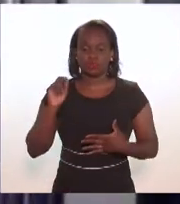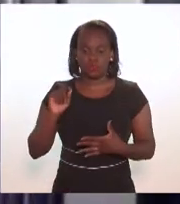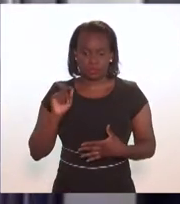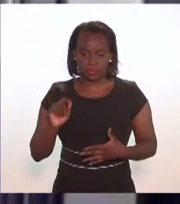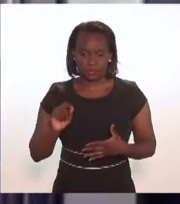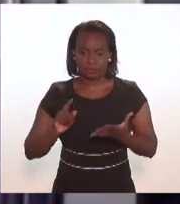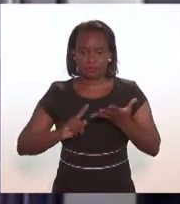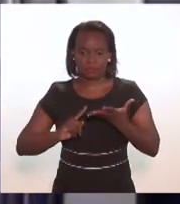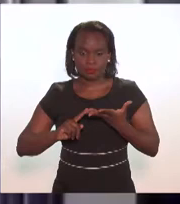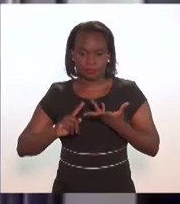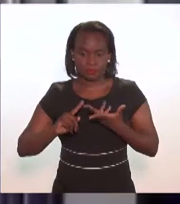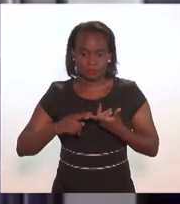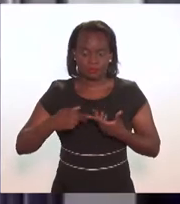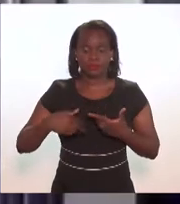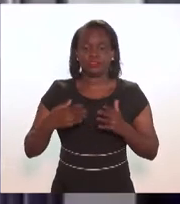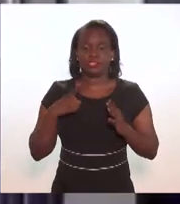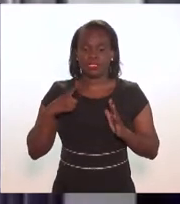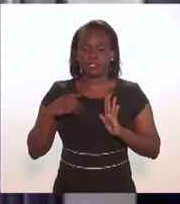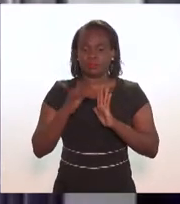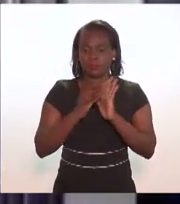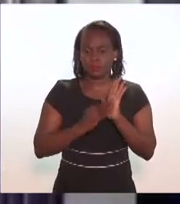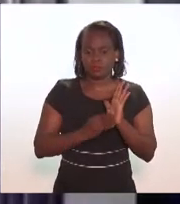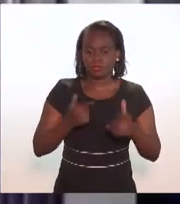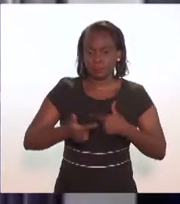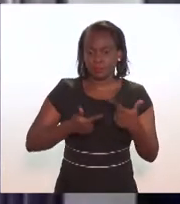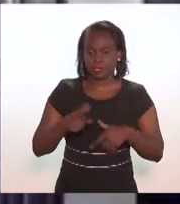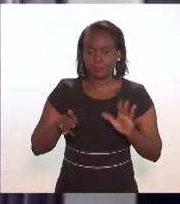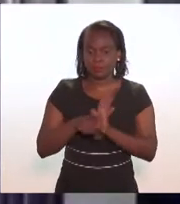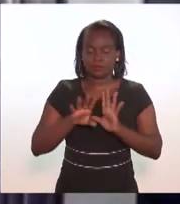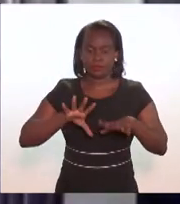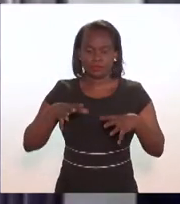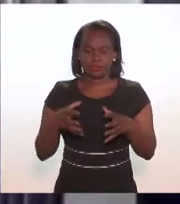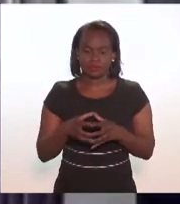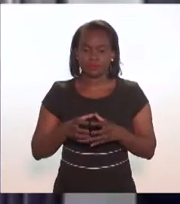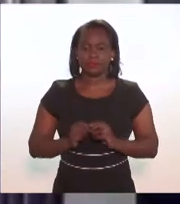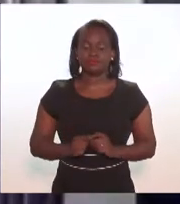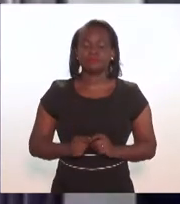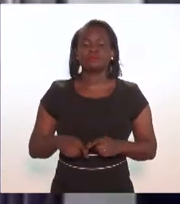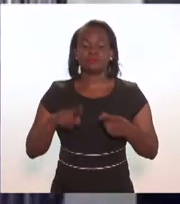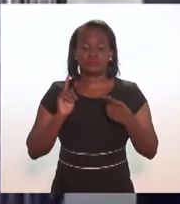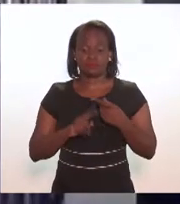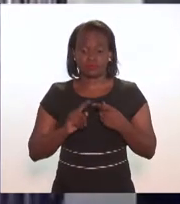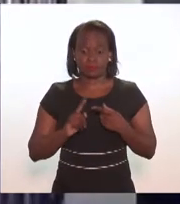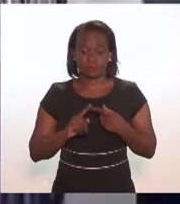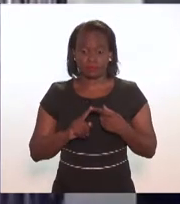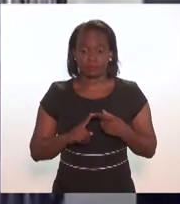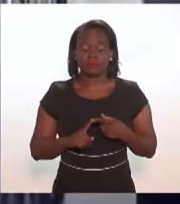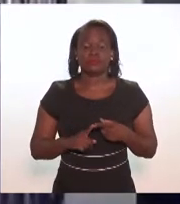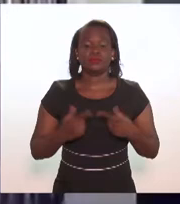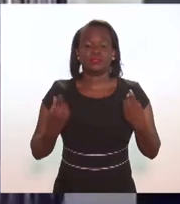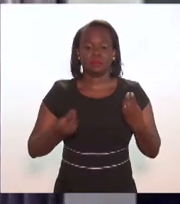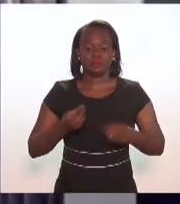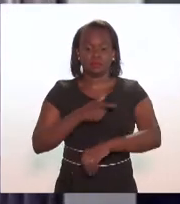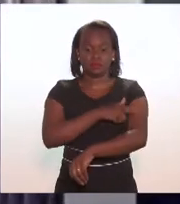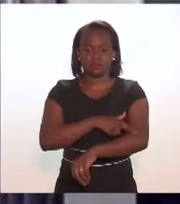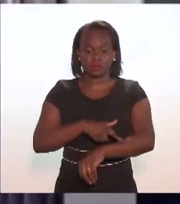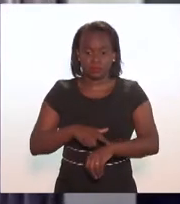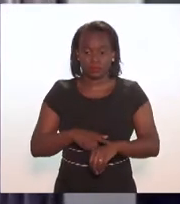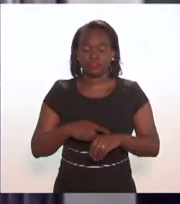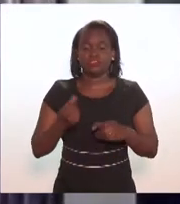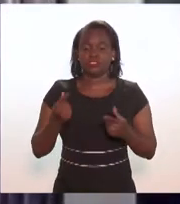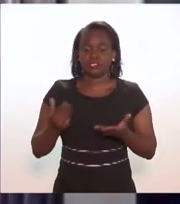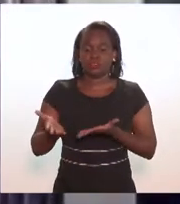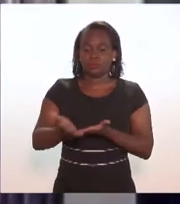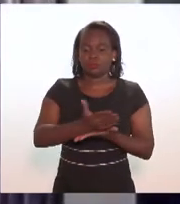seguintes tópicos inseridos no plano de trabalho da comissão. Um, o comportamento das receitas